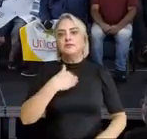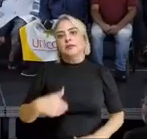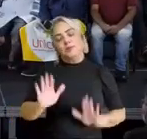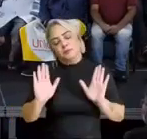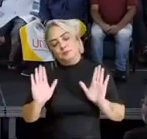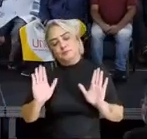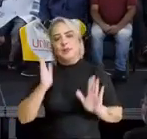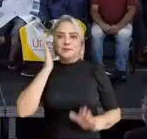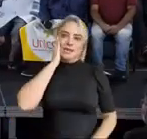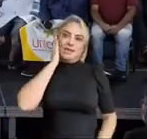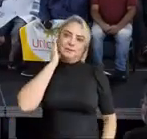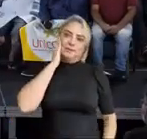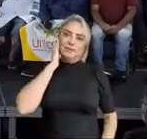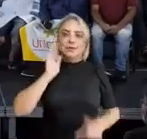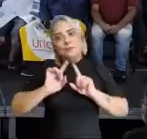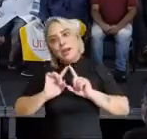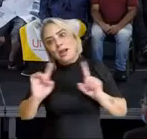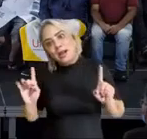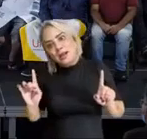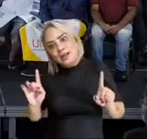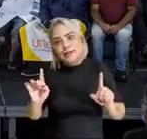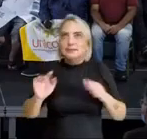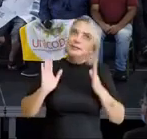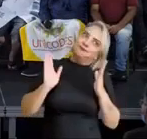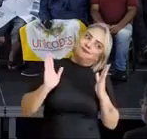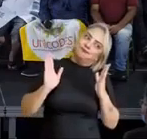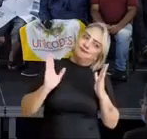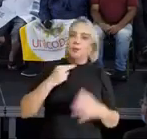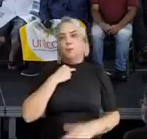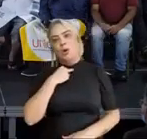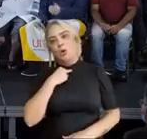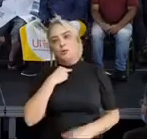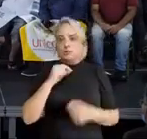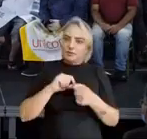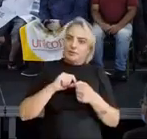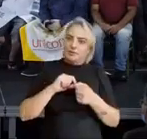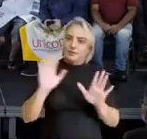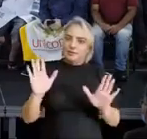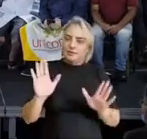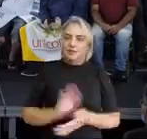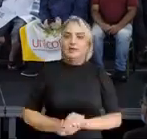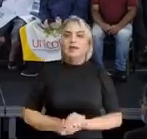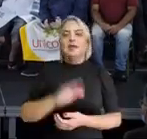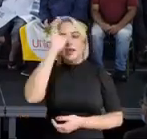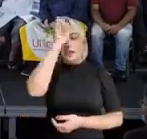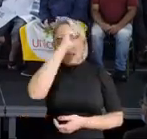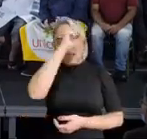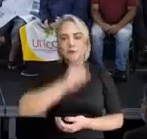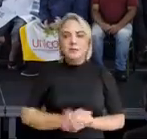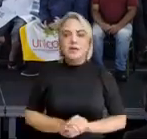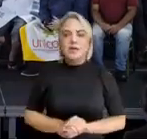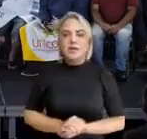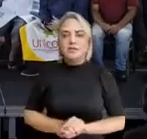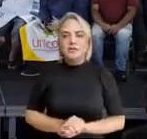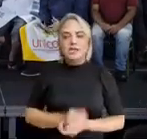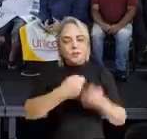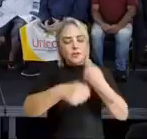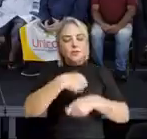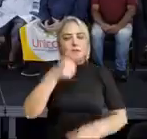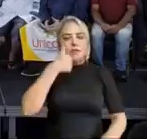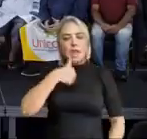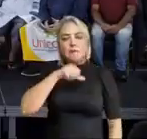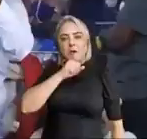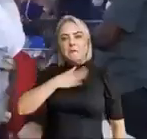sabia, entretanto, porém, e já não dá para fazer as coisas. Eu aprendi economia com a dona Lindu. A dona Lindu